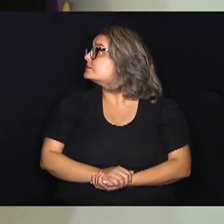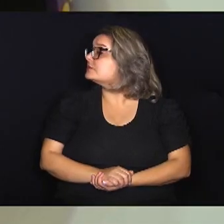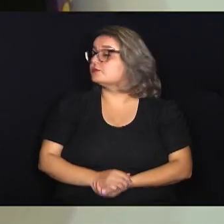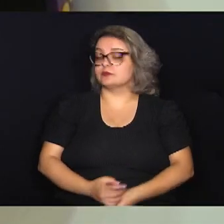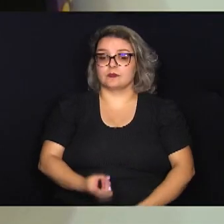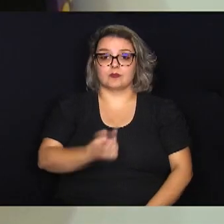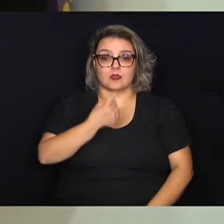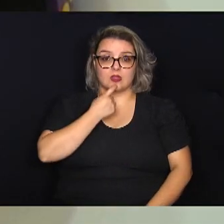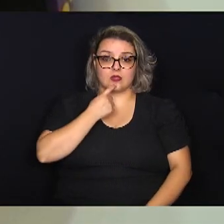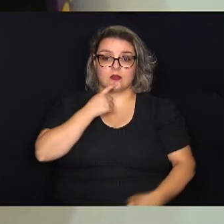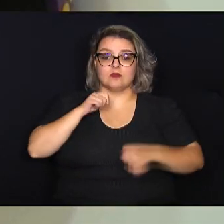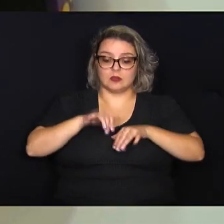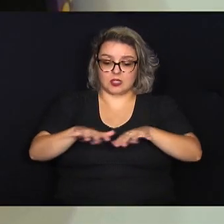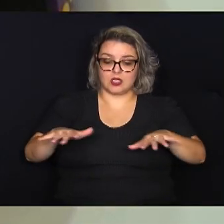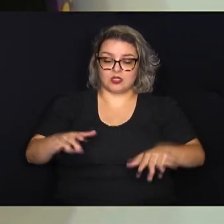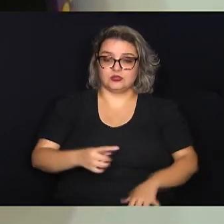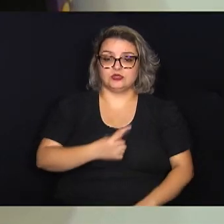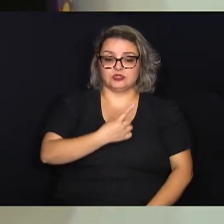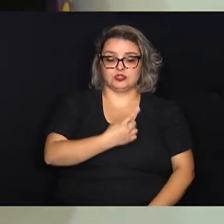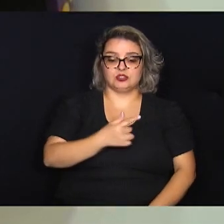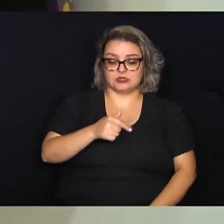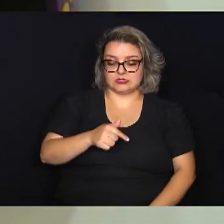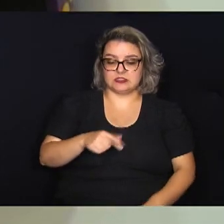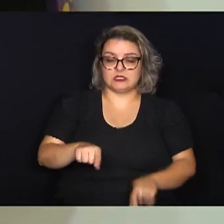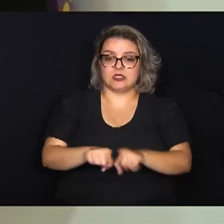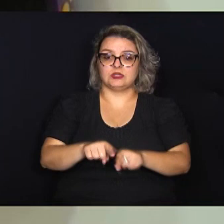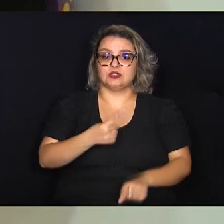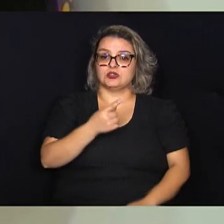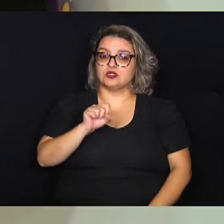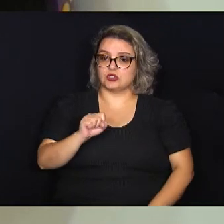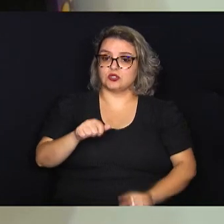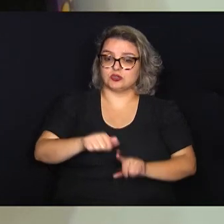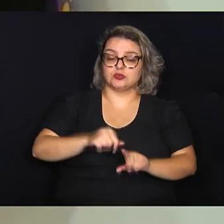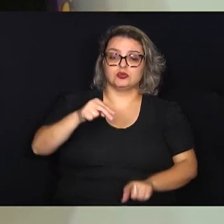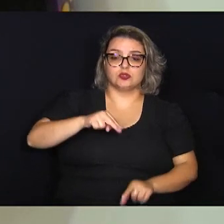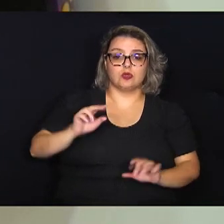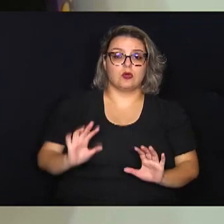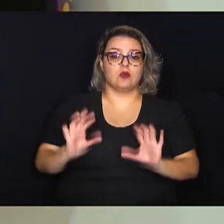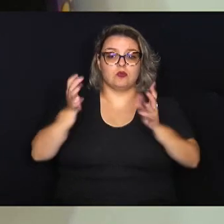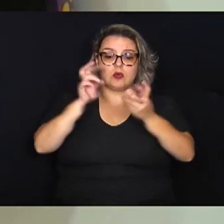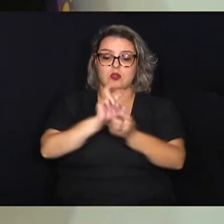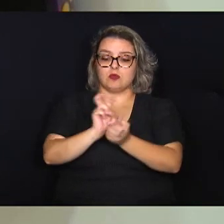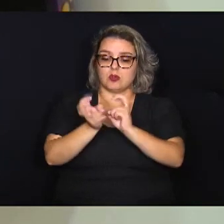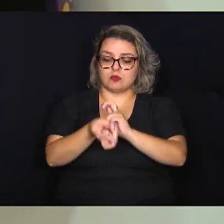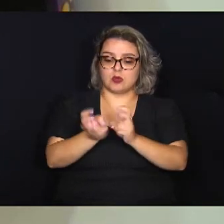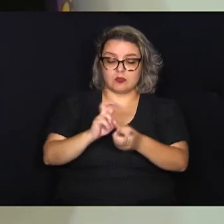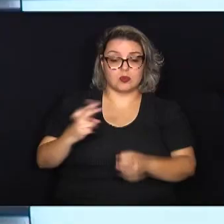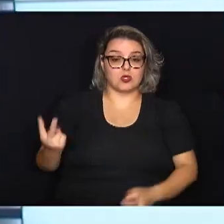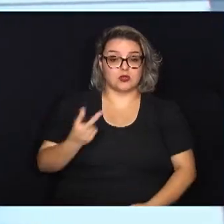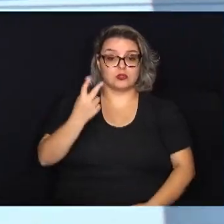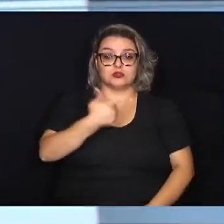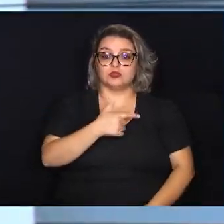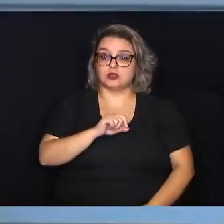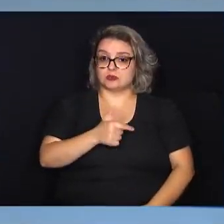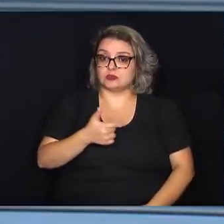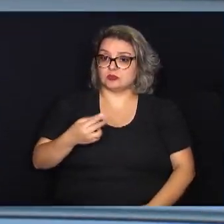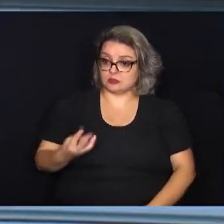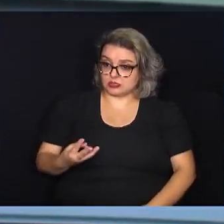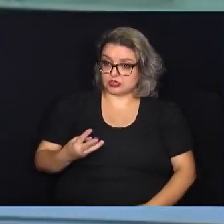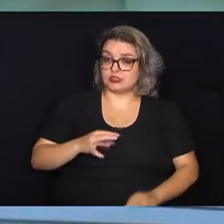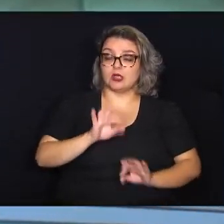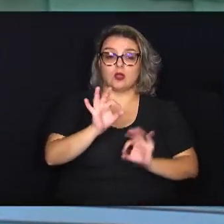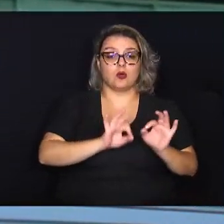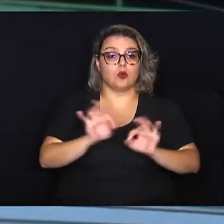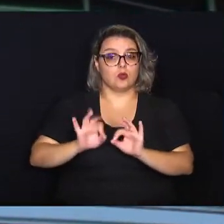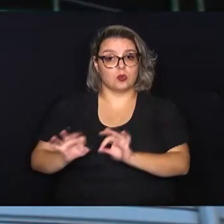Campinas cedia, nos dias 17 e 18 de novembro, o Festival Capoeira de Valor 2023. A